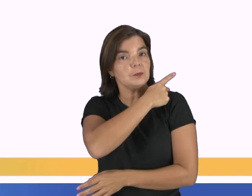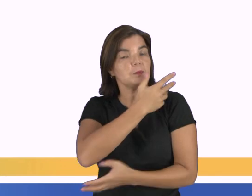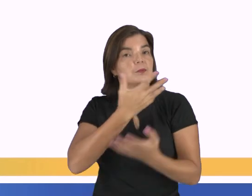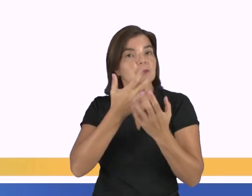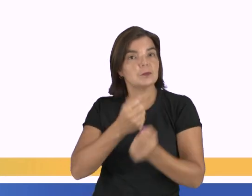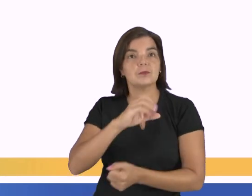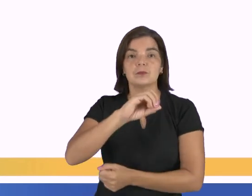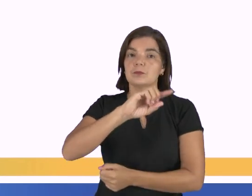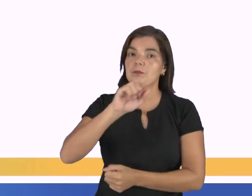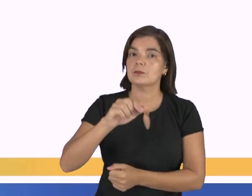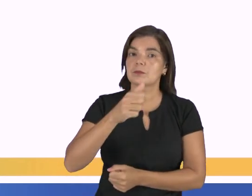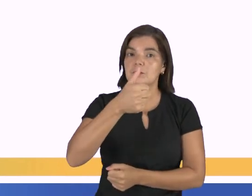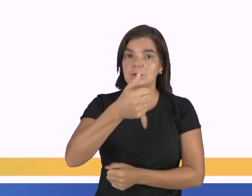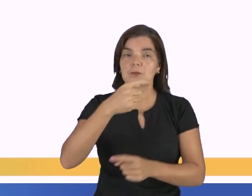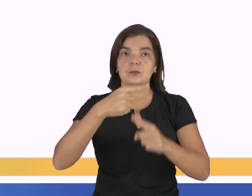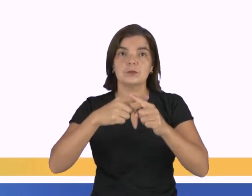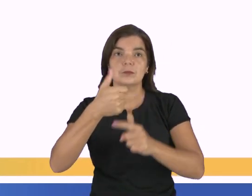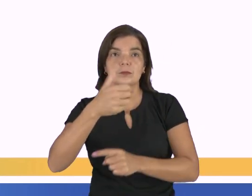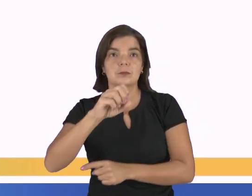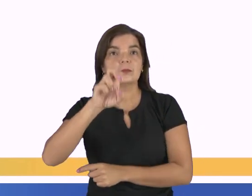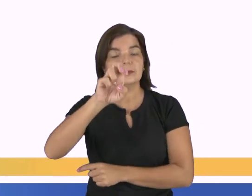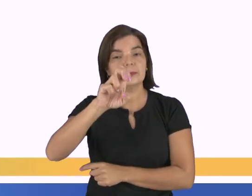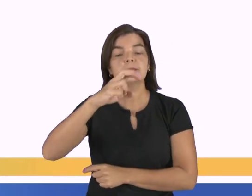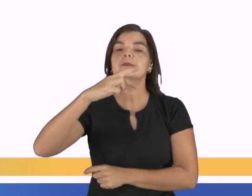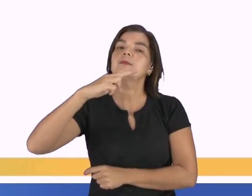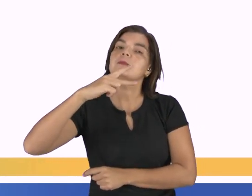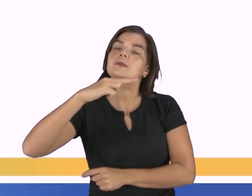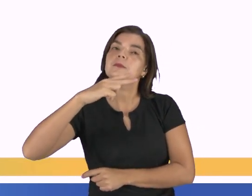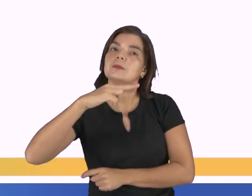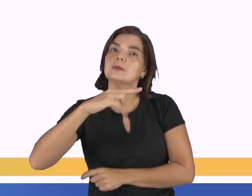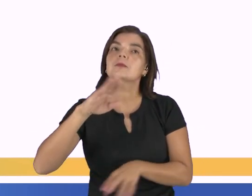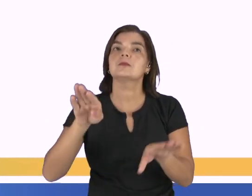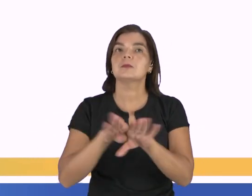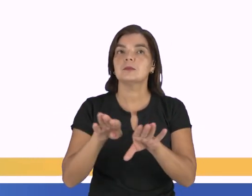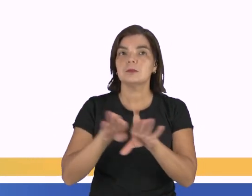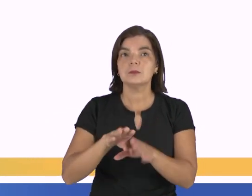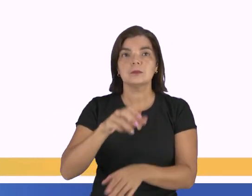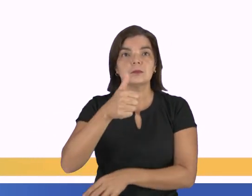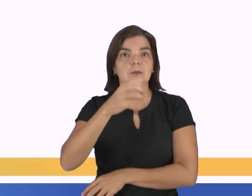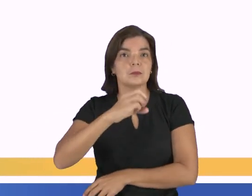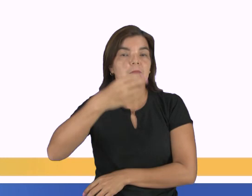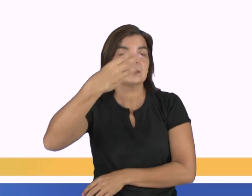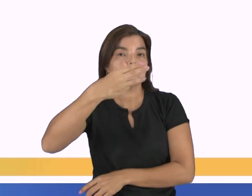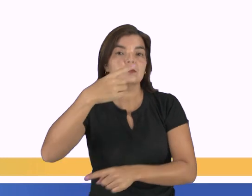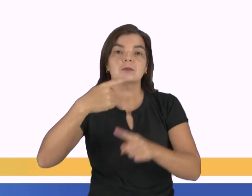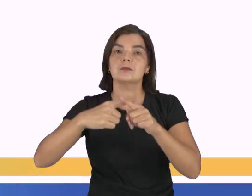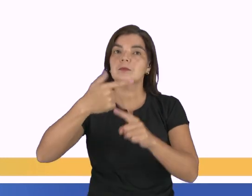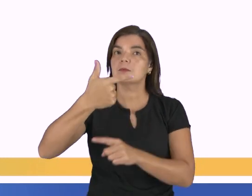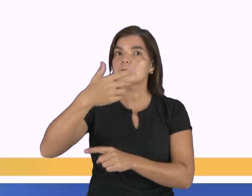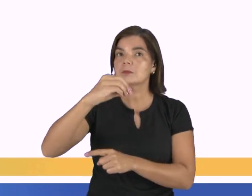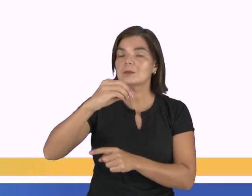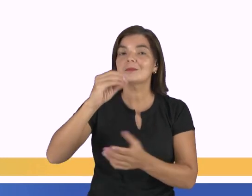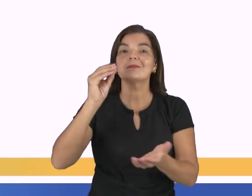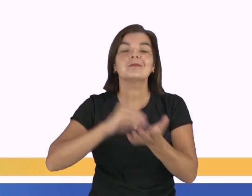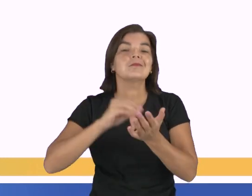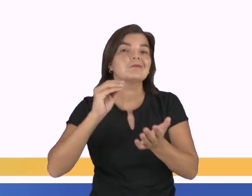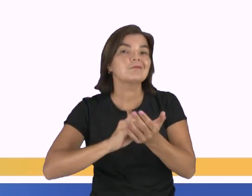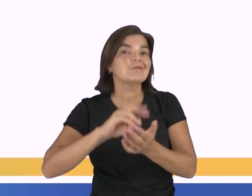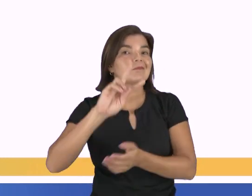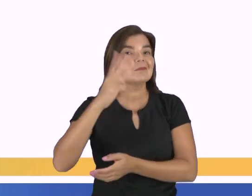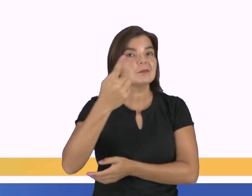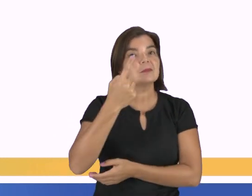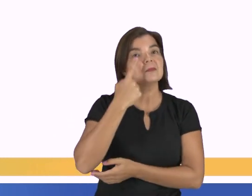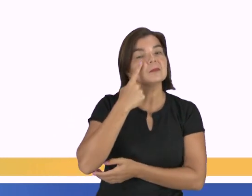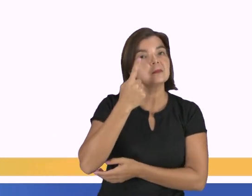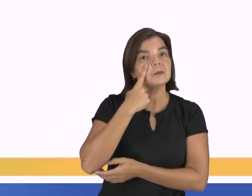receber de 0,1 vezes 10 à quinta. Ele deu a densidade de 10 ao cubo e a gravidade de 10. Só tem que ter uma noção de